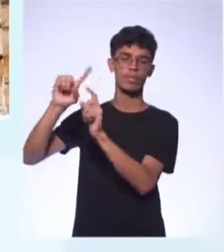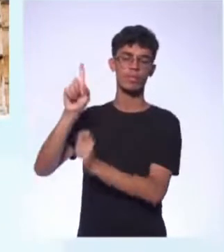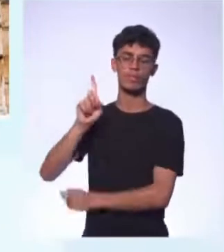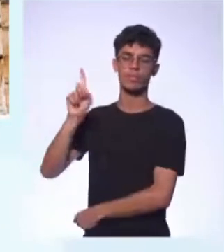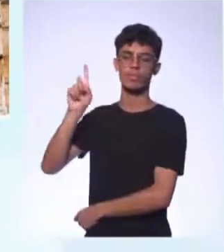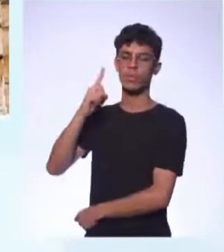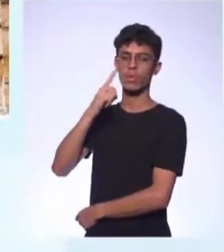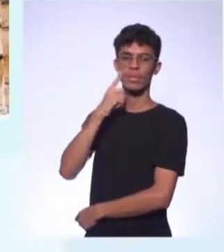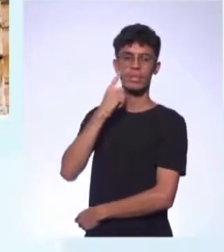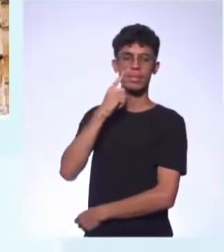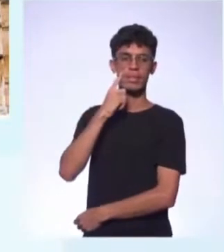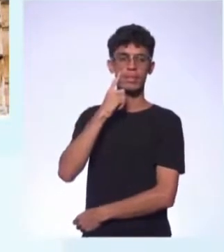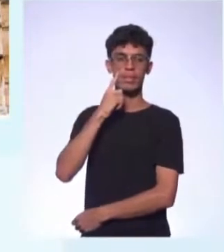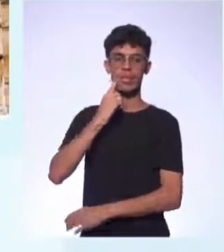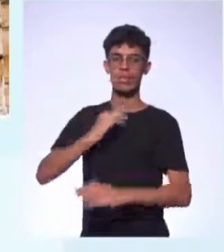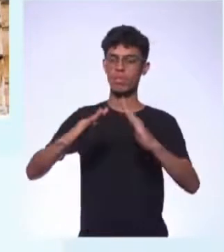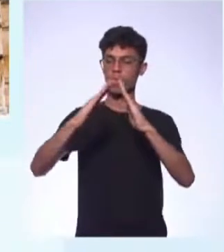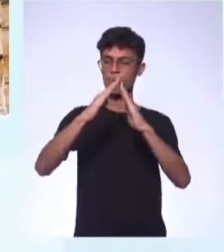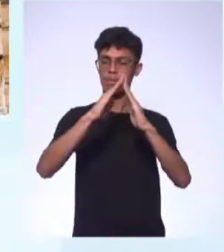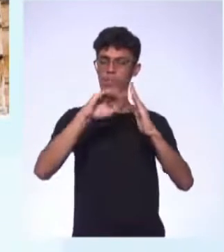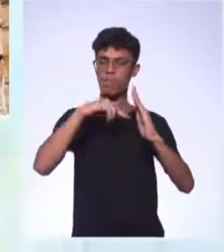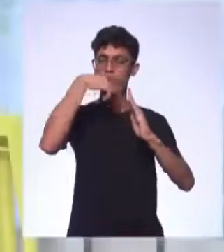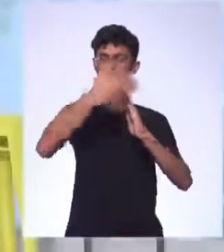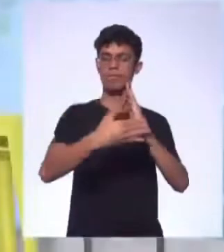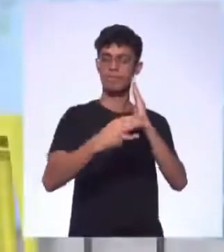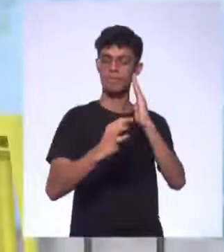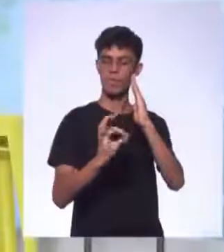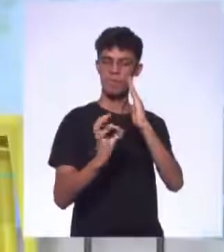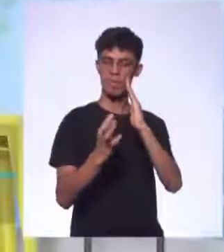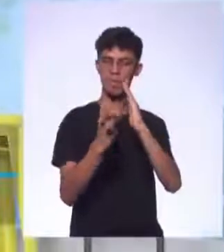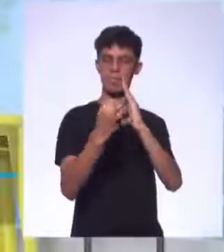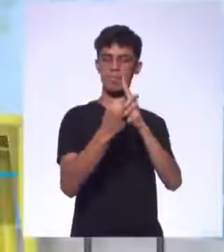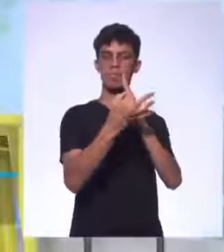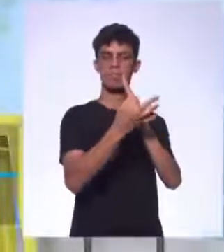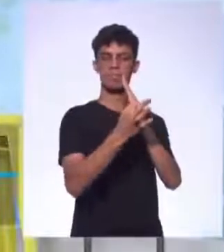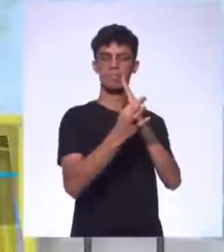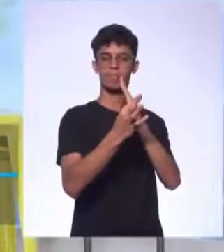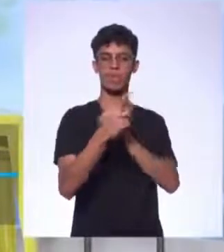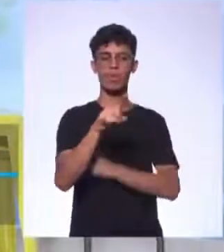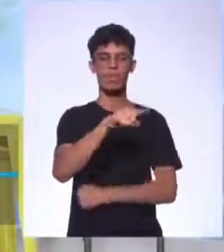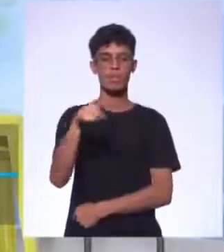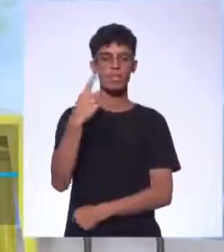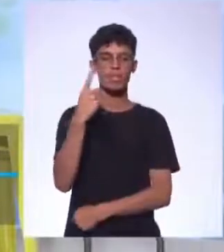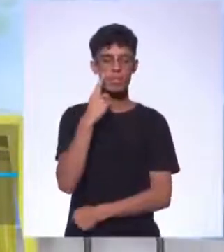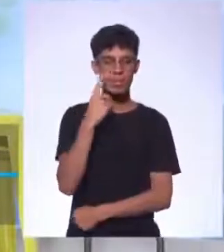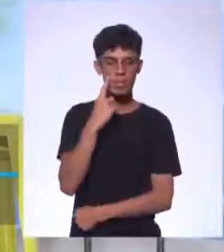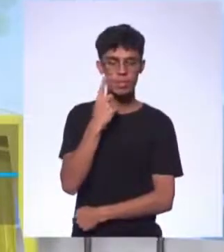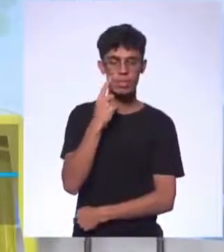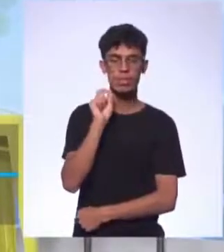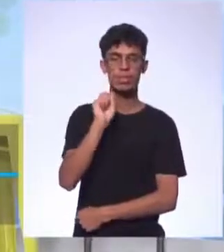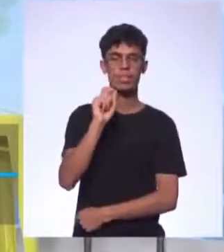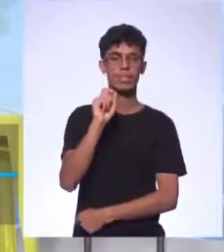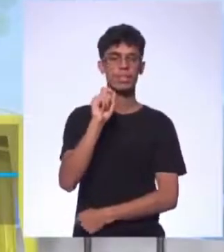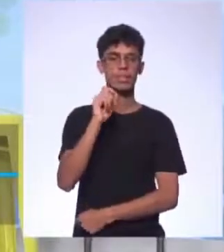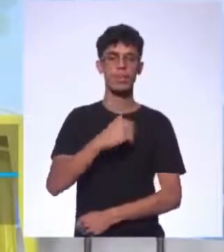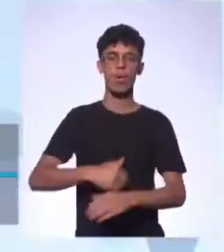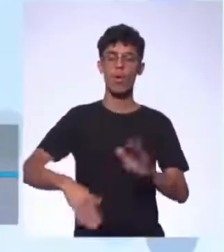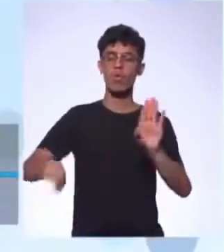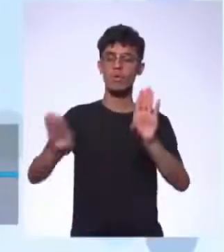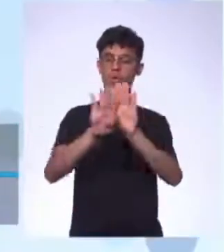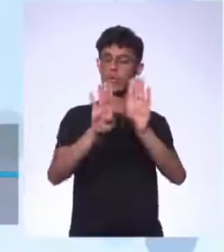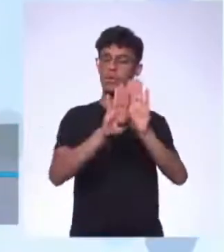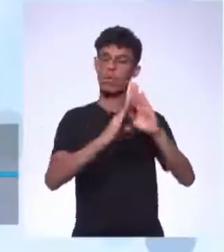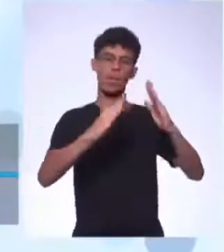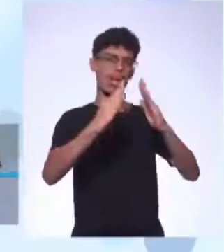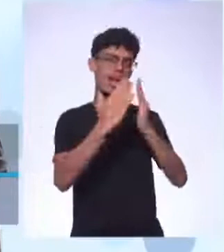está toda deteriorada. Né? Uma coisa que você pode observar em seu dia a dia, né? portão ou os portões